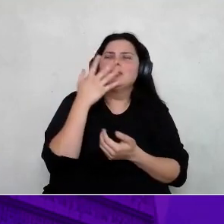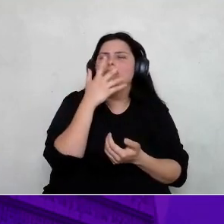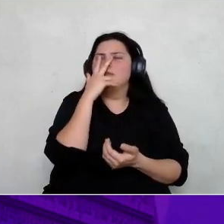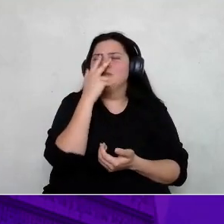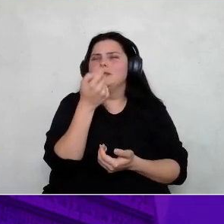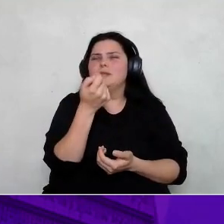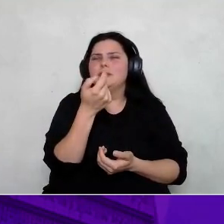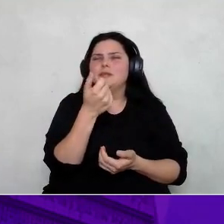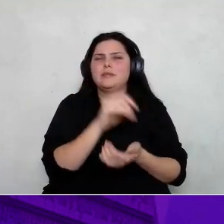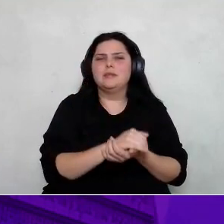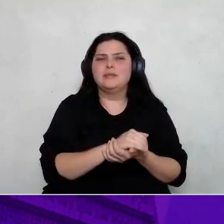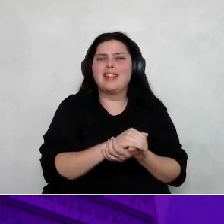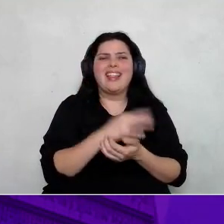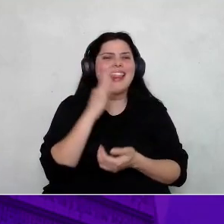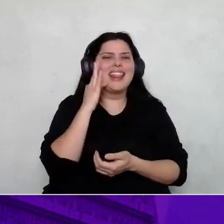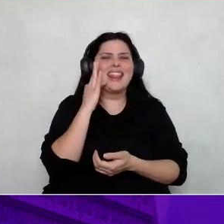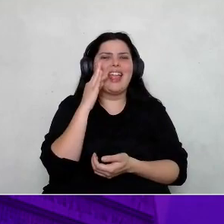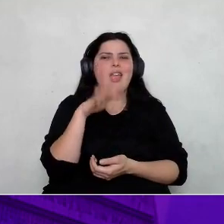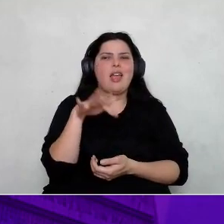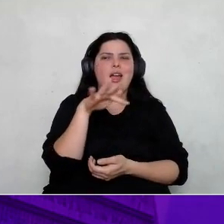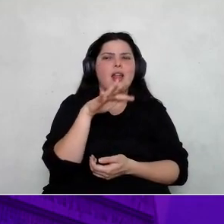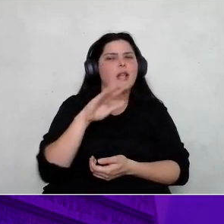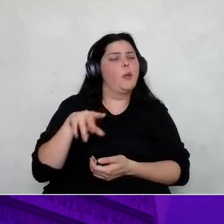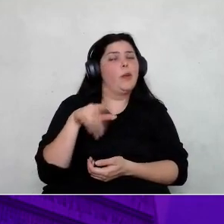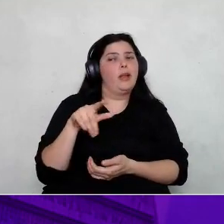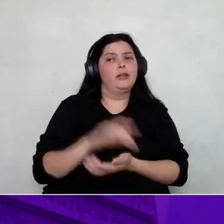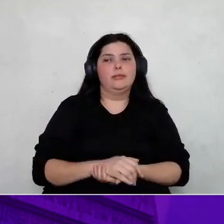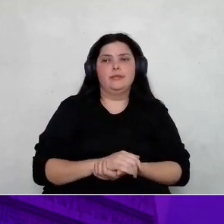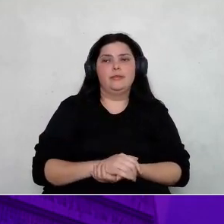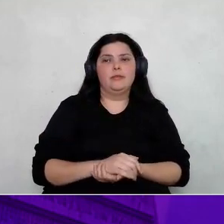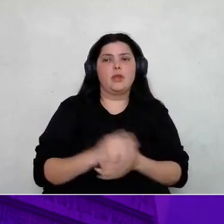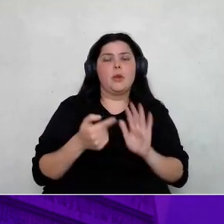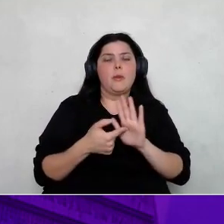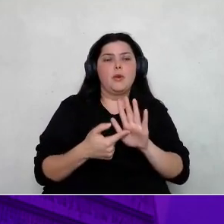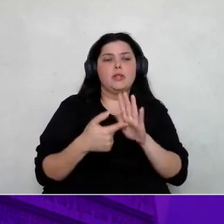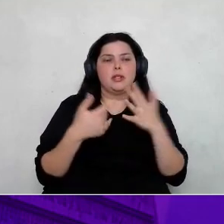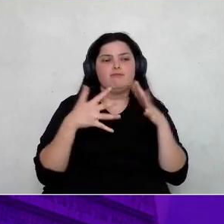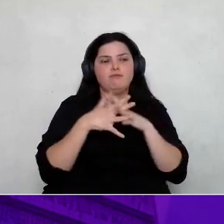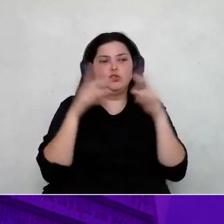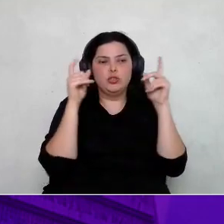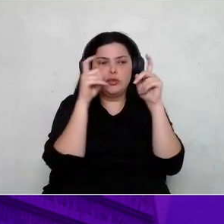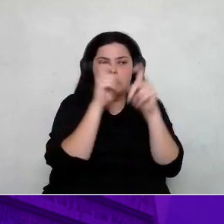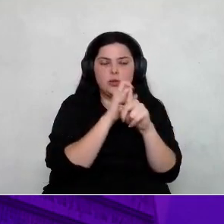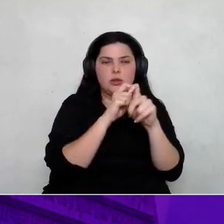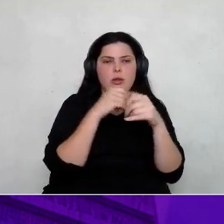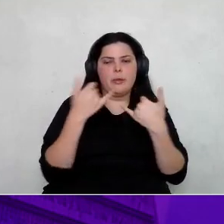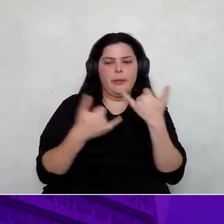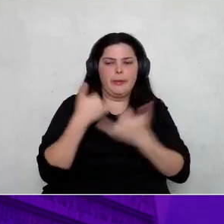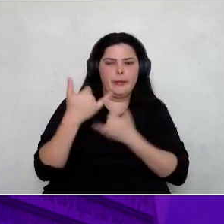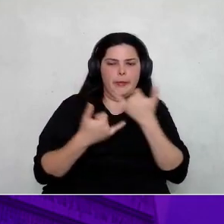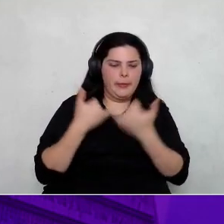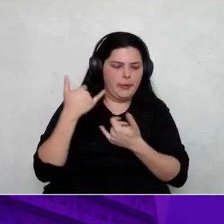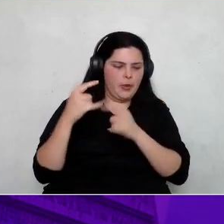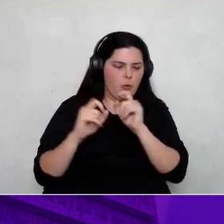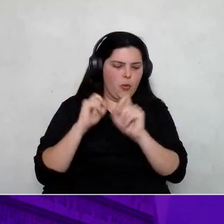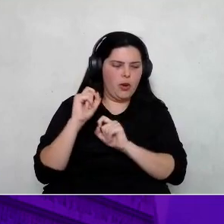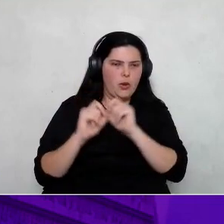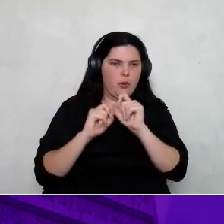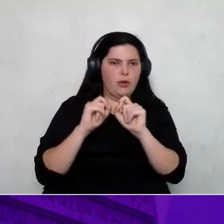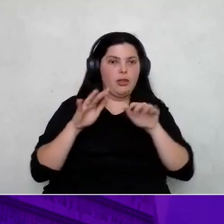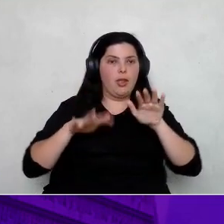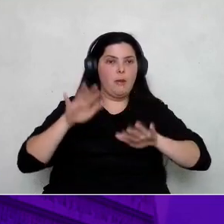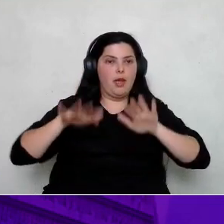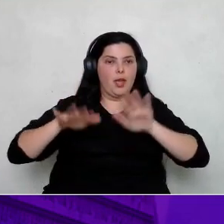100% técnica, mas não é. E é isso que torna ela tão complexa. Tem uma brincadeira que a gente sempre faz do depende, né? Mas de